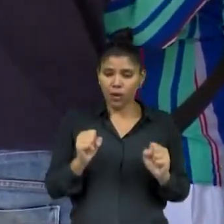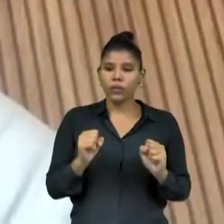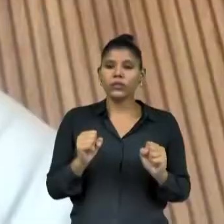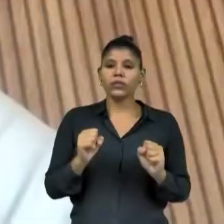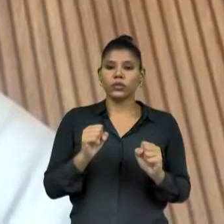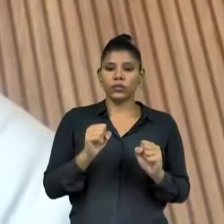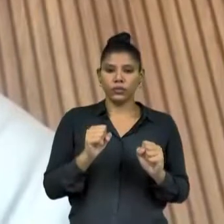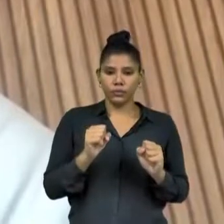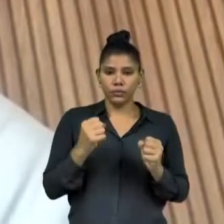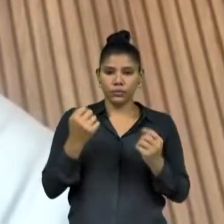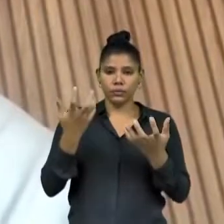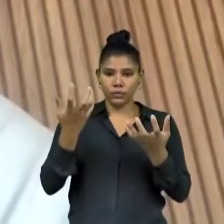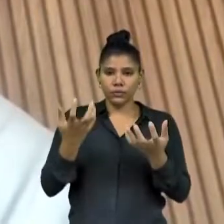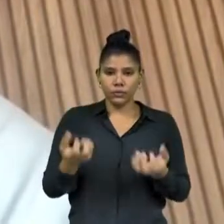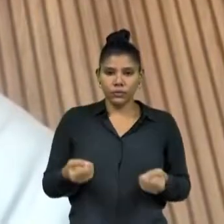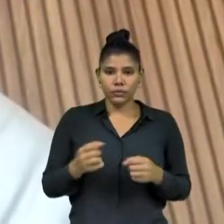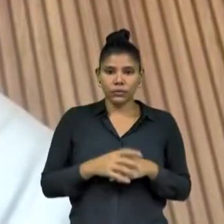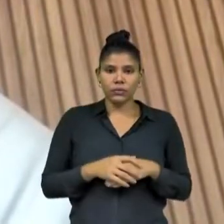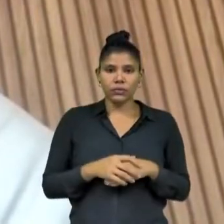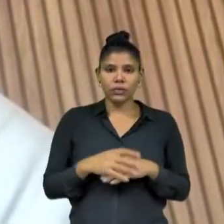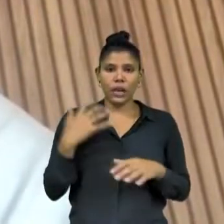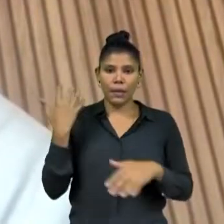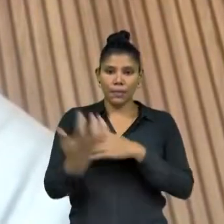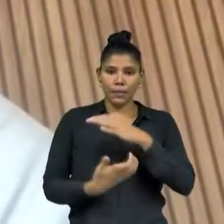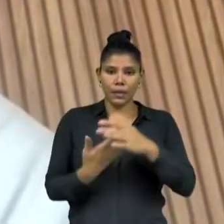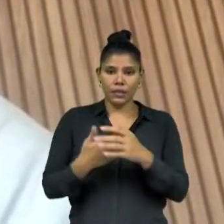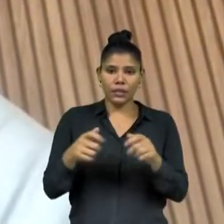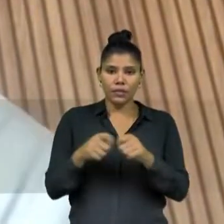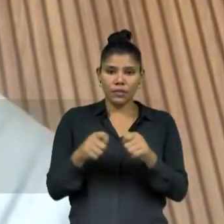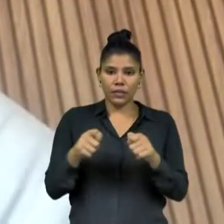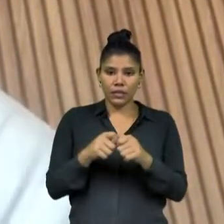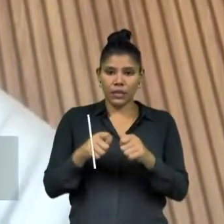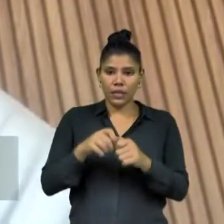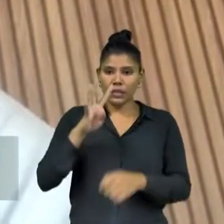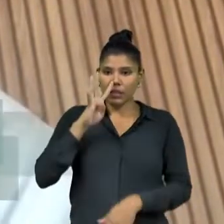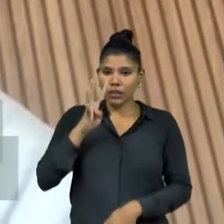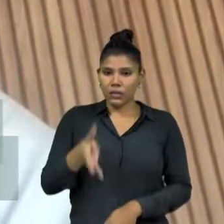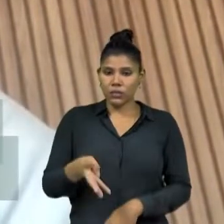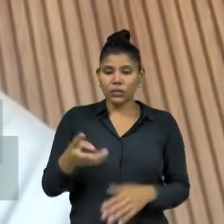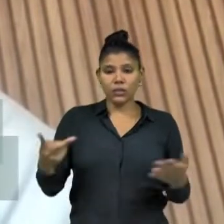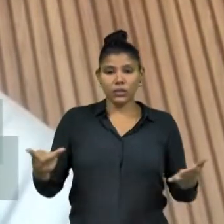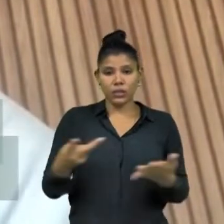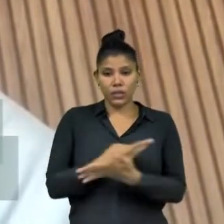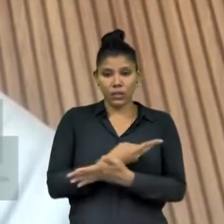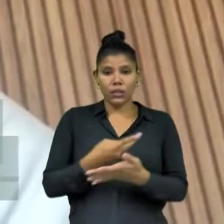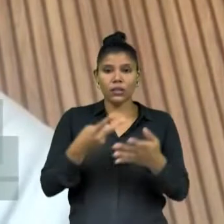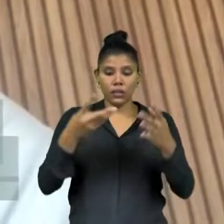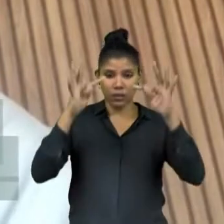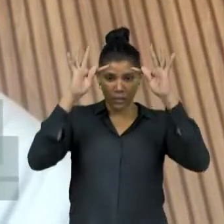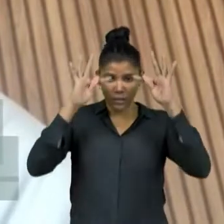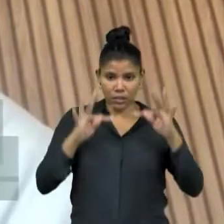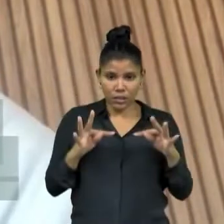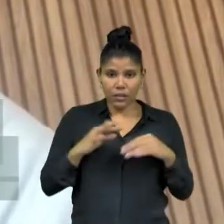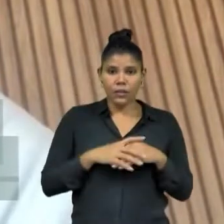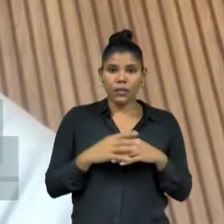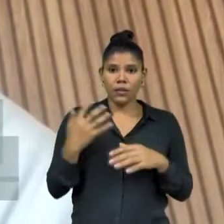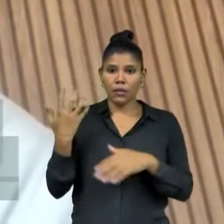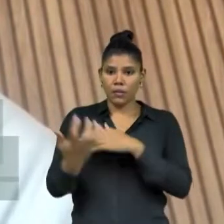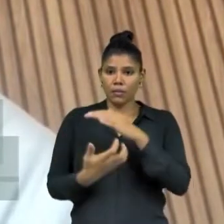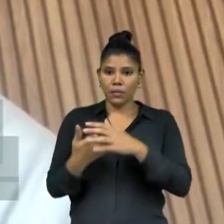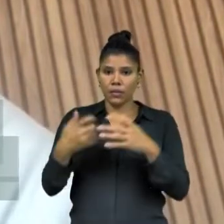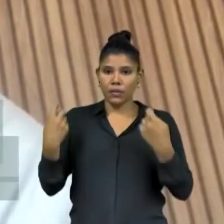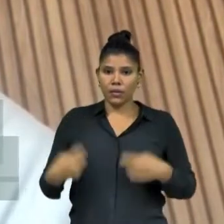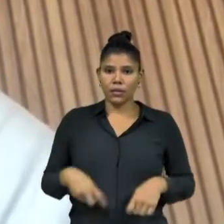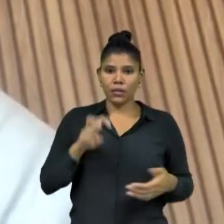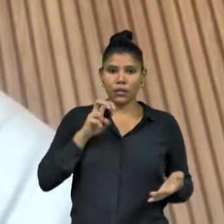denúncia. Recebendo uma denúncia e havendo certeza de ocorrido, o empregador deve imediatamente punir o